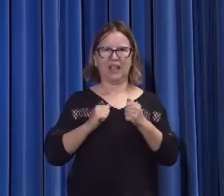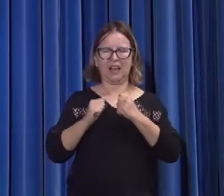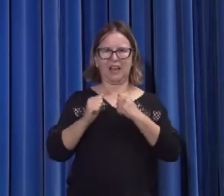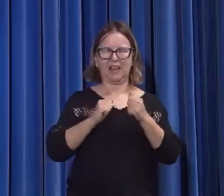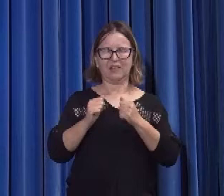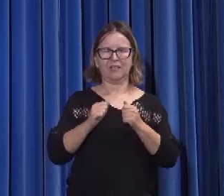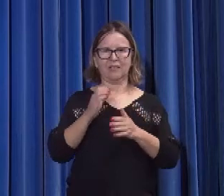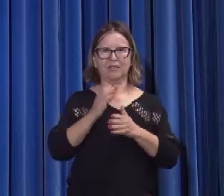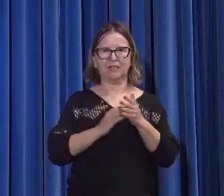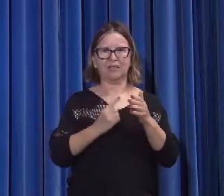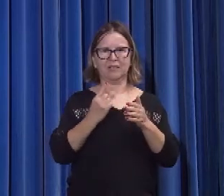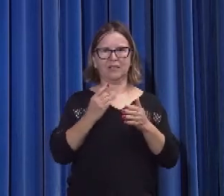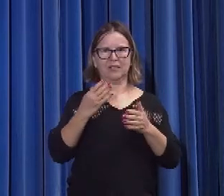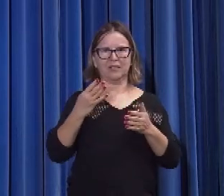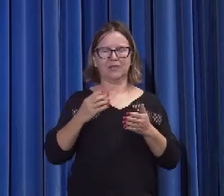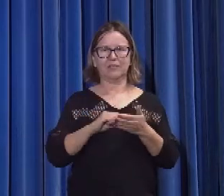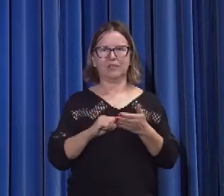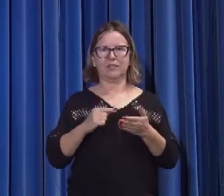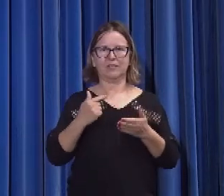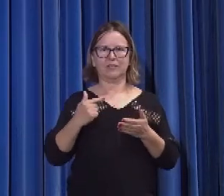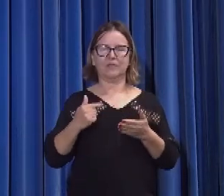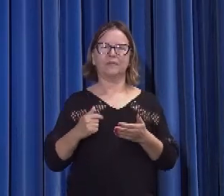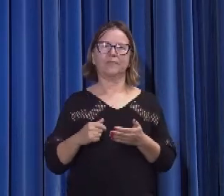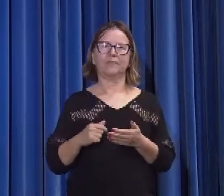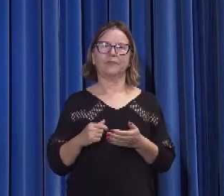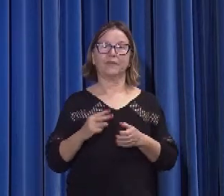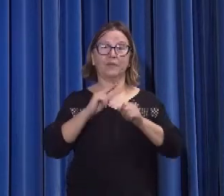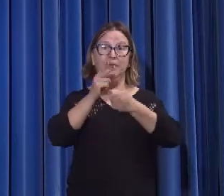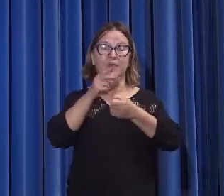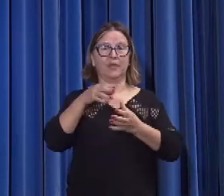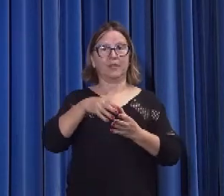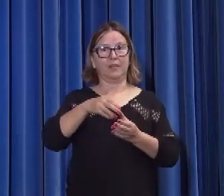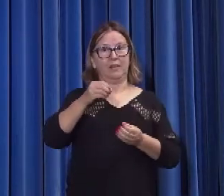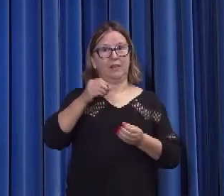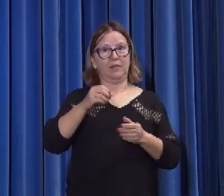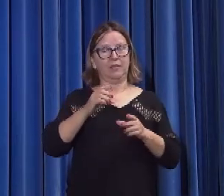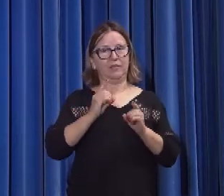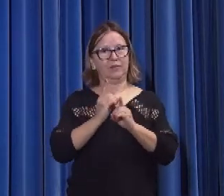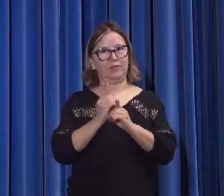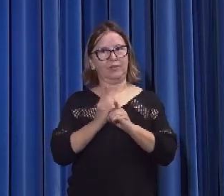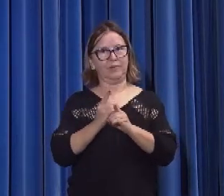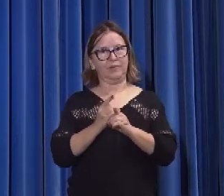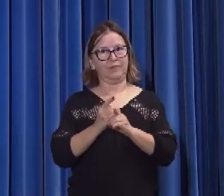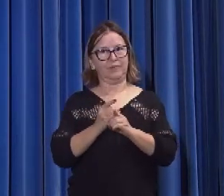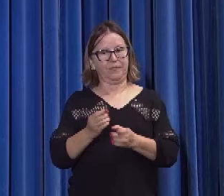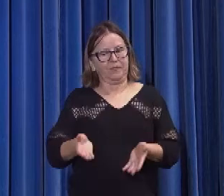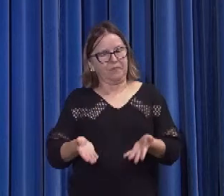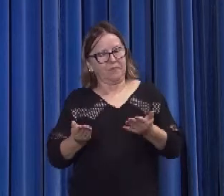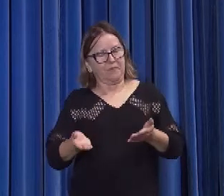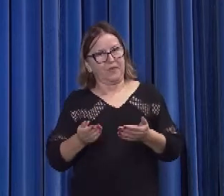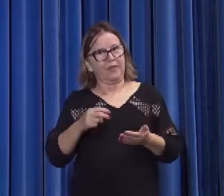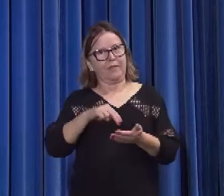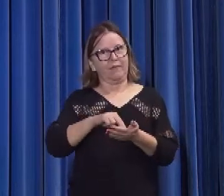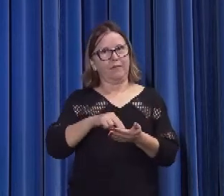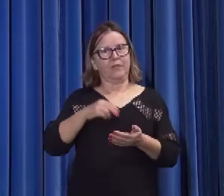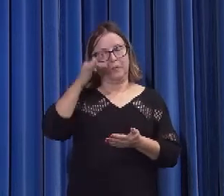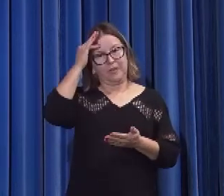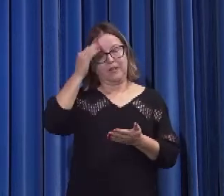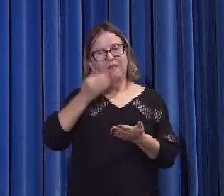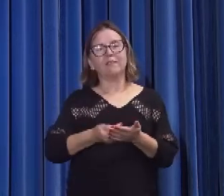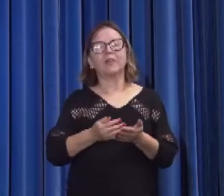Fortalecendo a alma dos discípulos, exortando-os a permanecer firmes na fé e mostrando